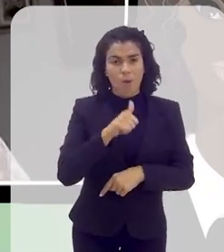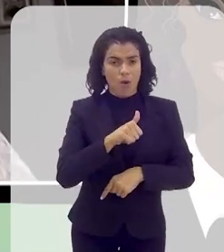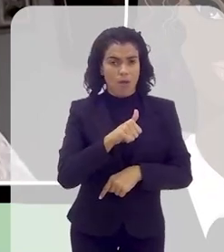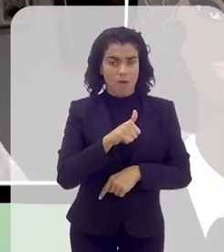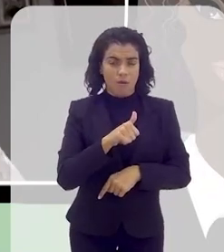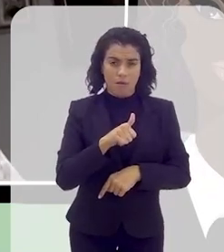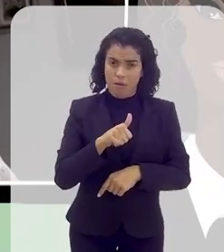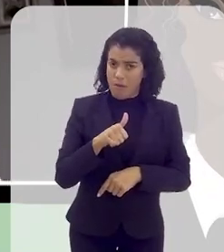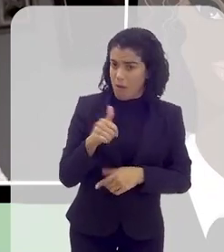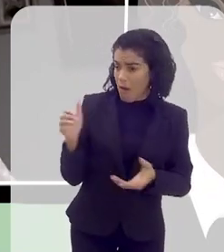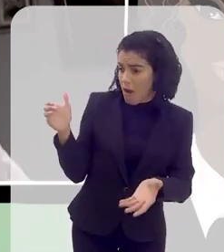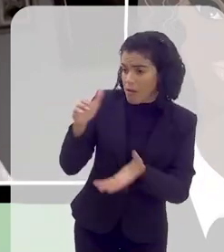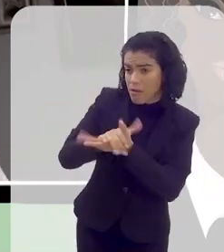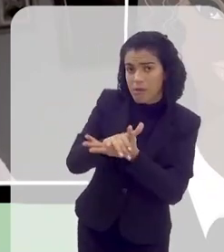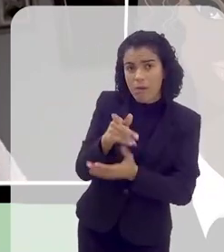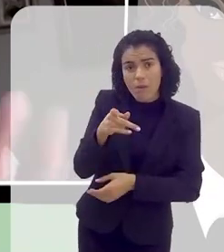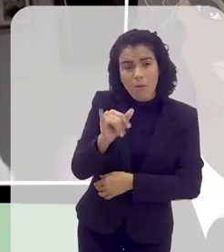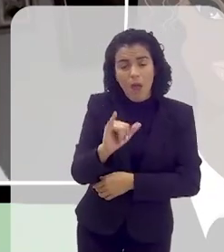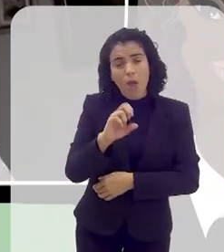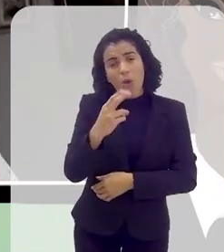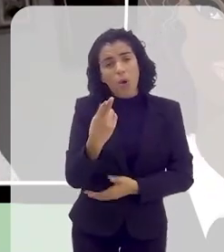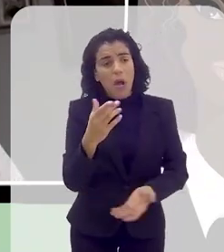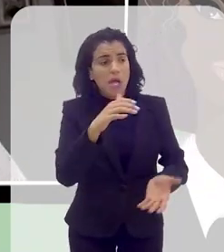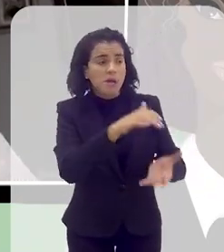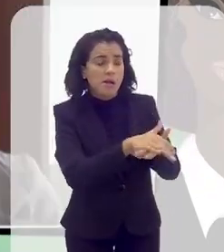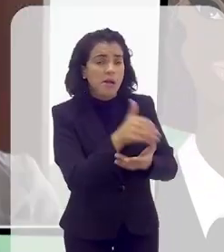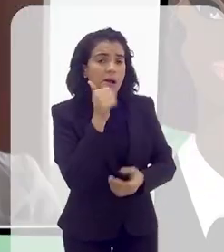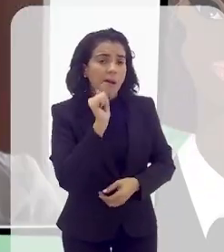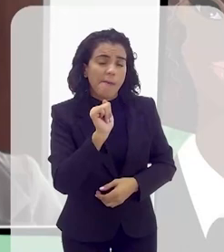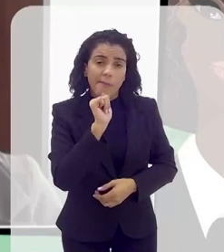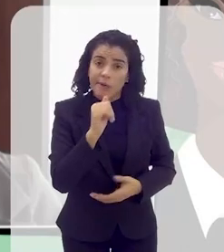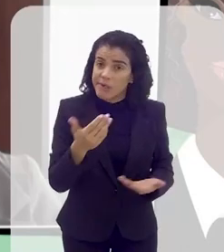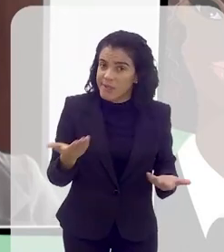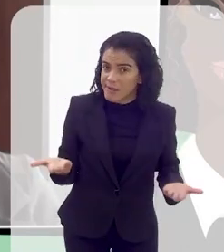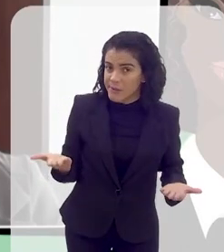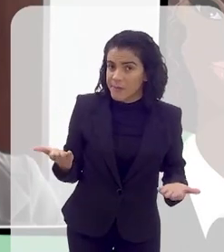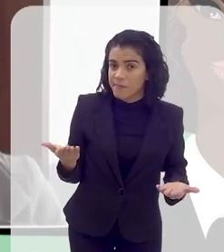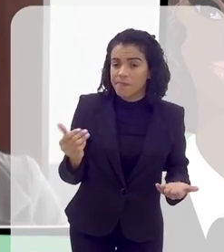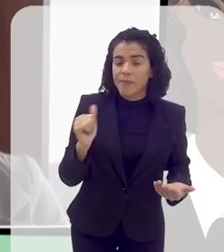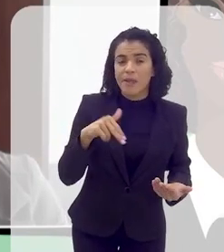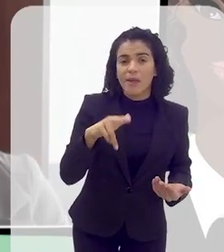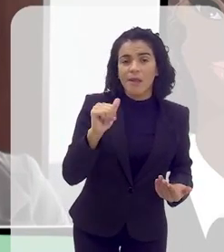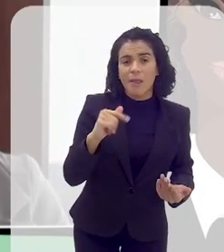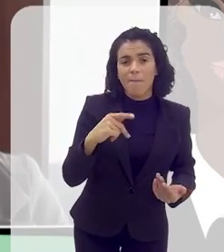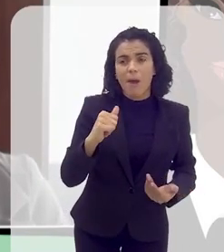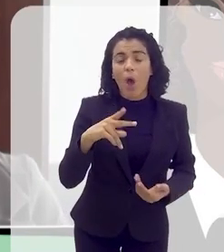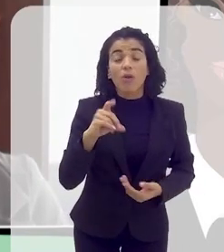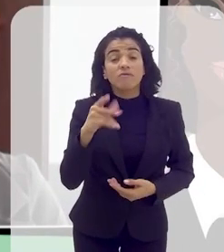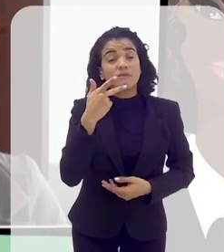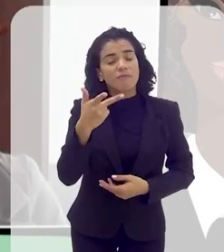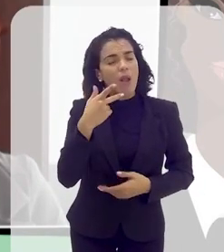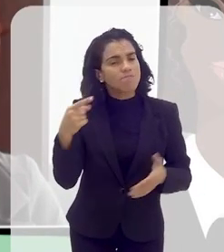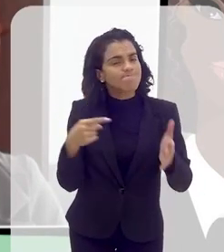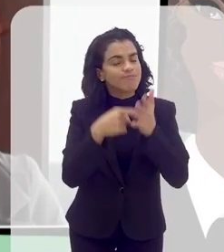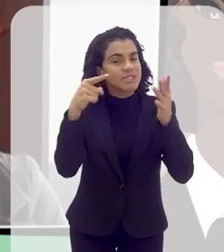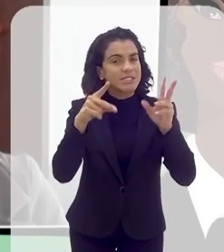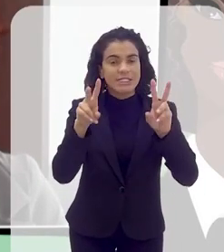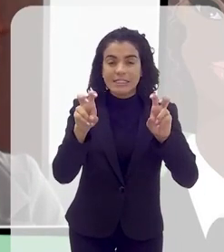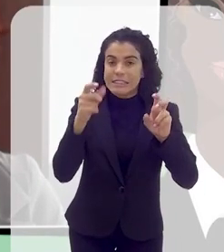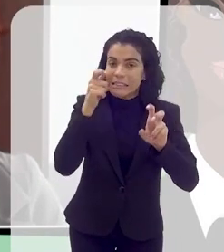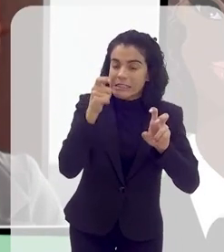ali da mulher atual, do pai ou da mãe que já tem um filho, né? Ana Paula, você tocou num ponto muito,